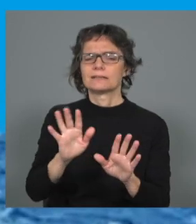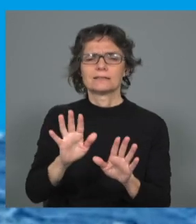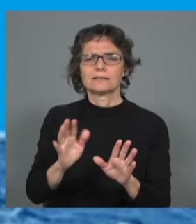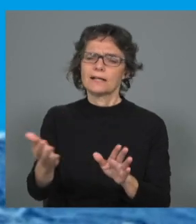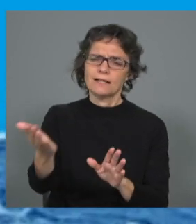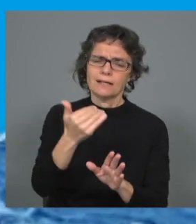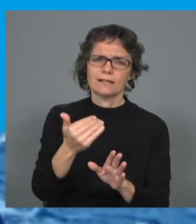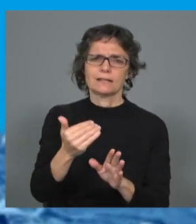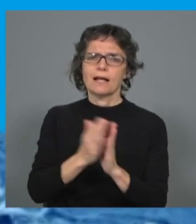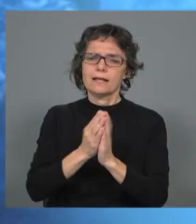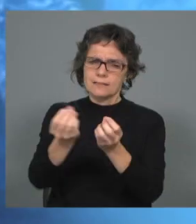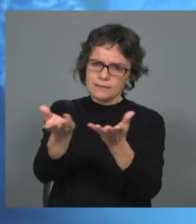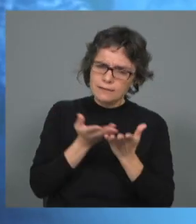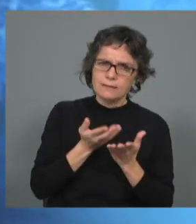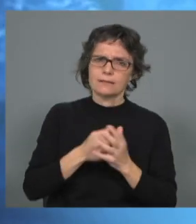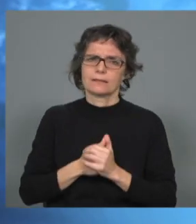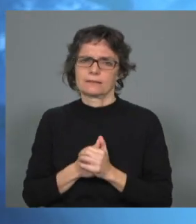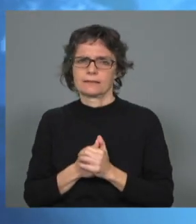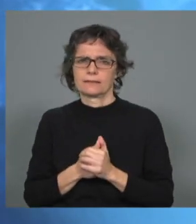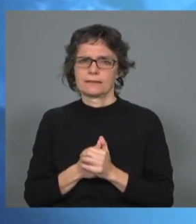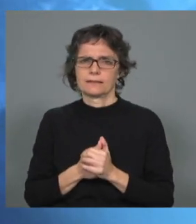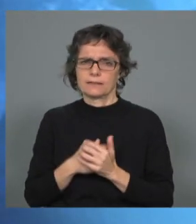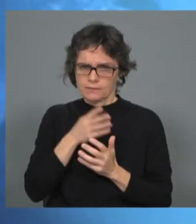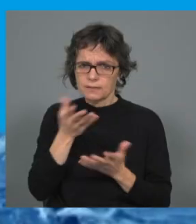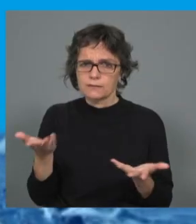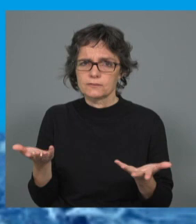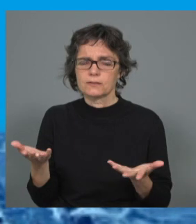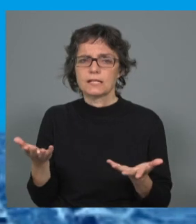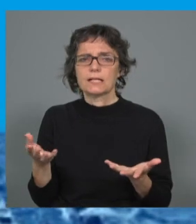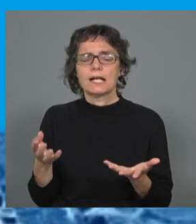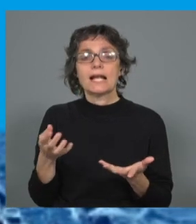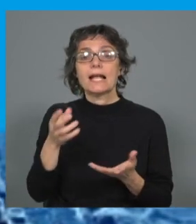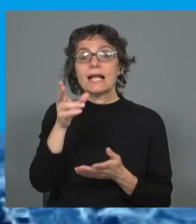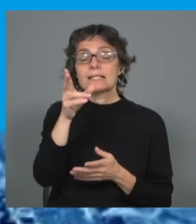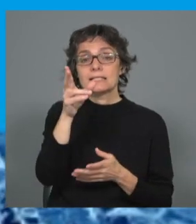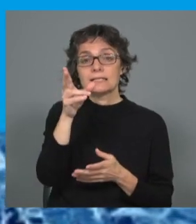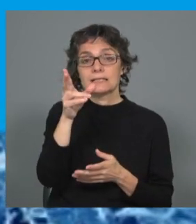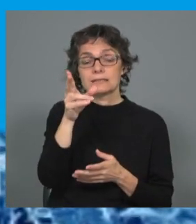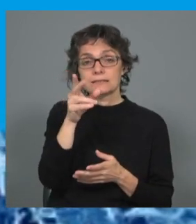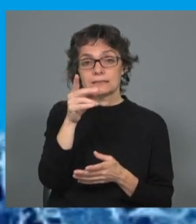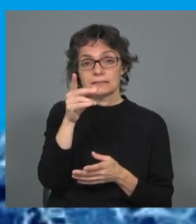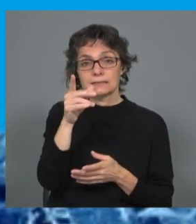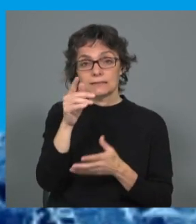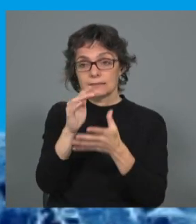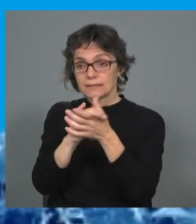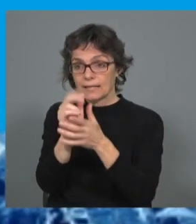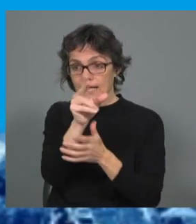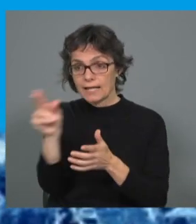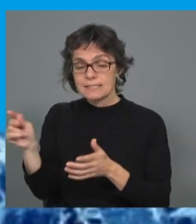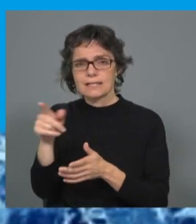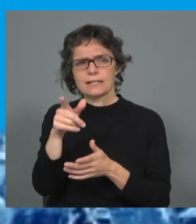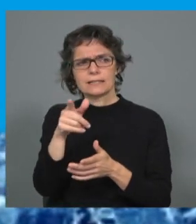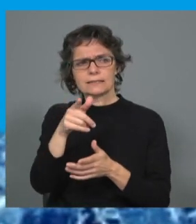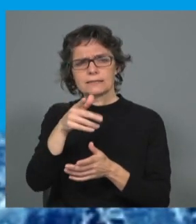se entre. Claro. E esses casais, o facto de irem falar com os seus padres, os seus párocos, exporem a